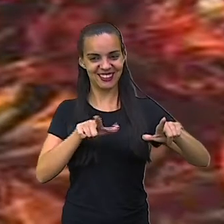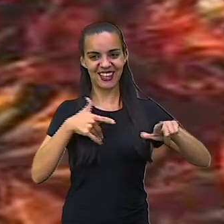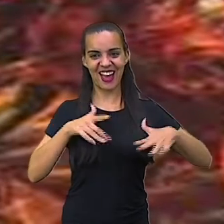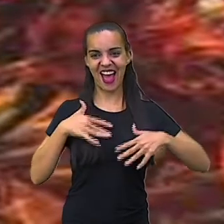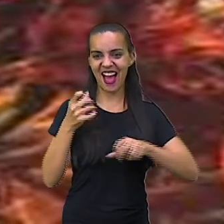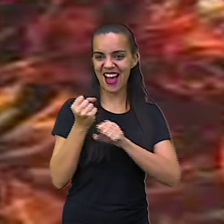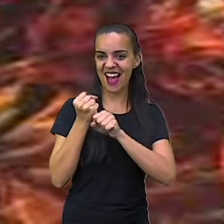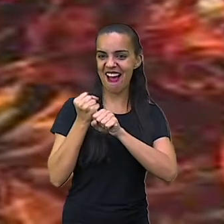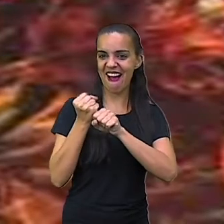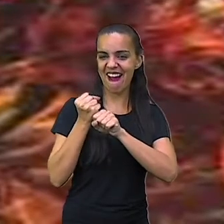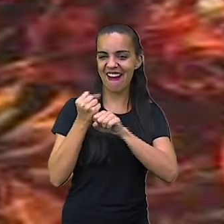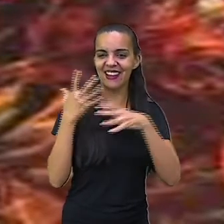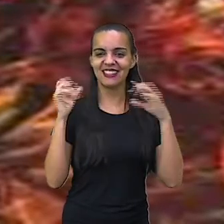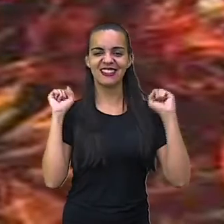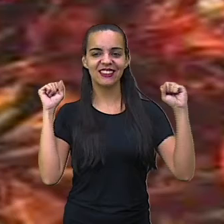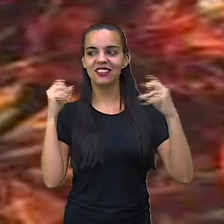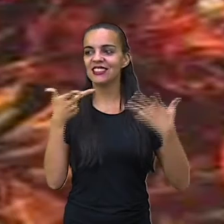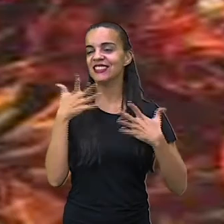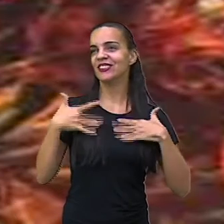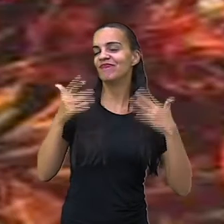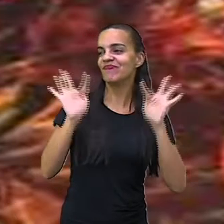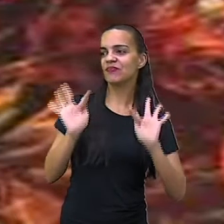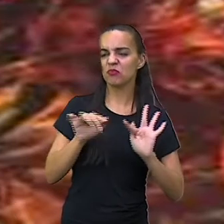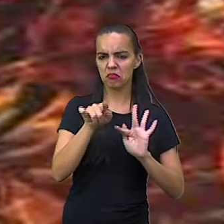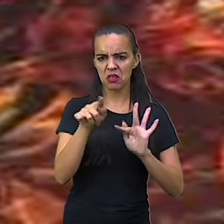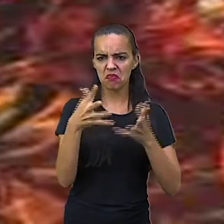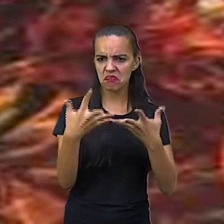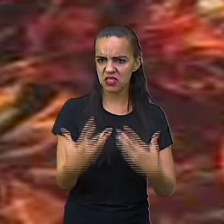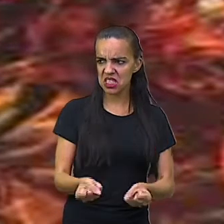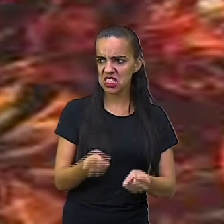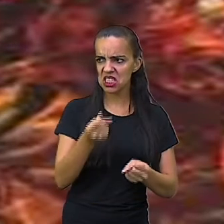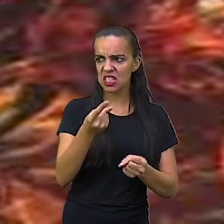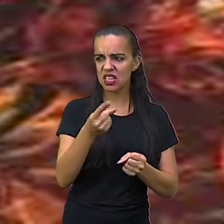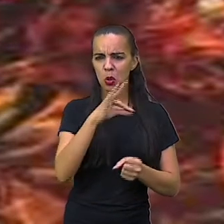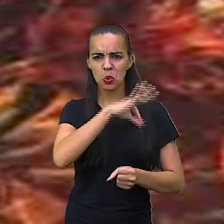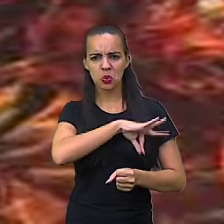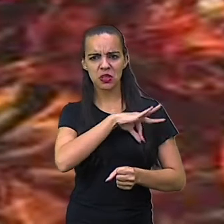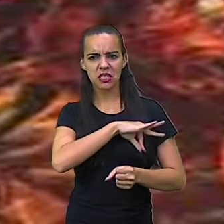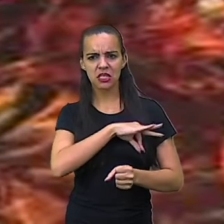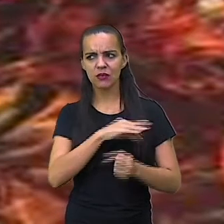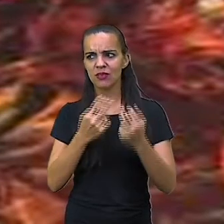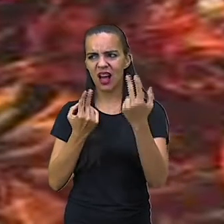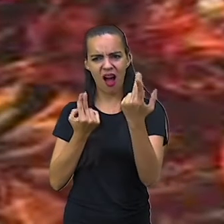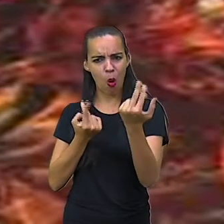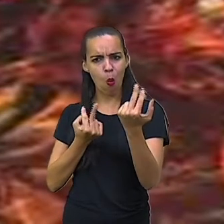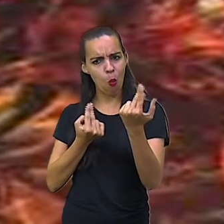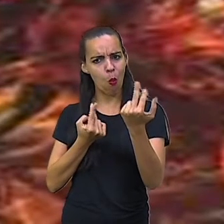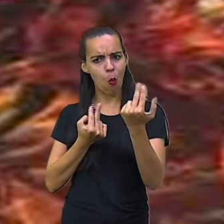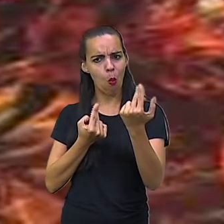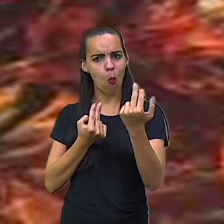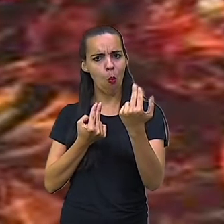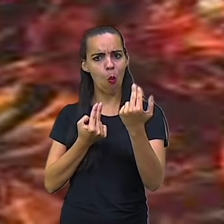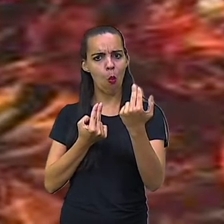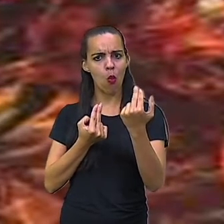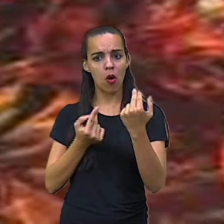trabalho, aceitariam, concordariam receber o mesmo